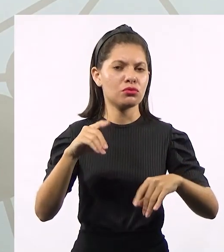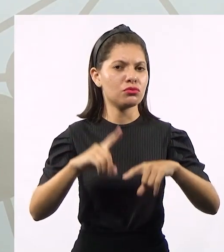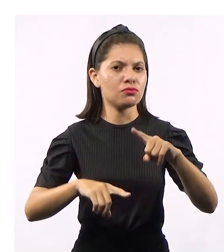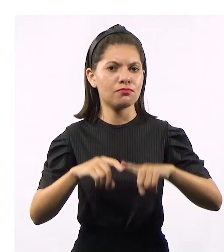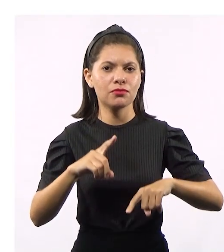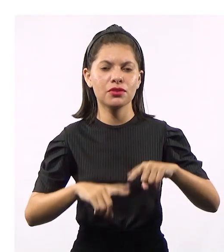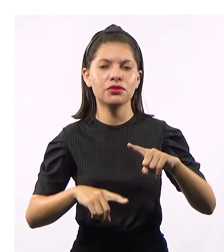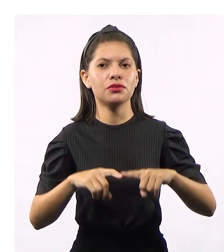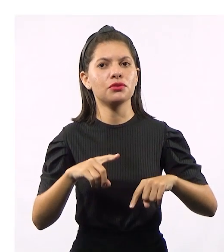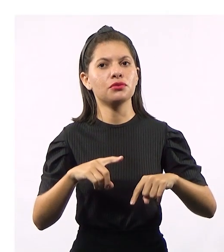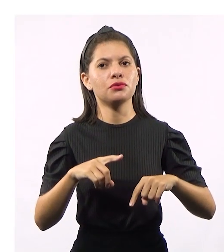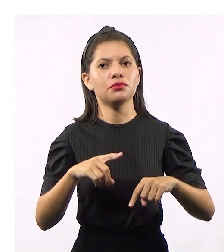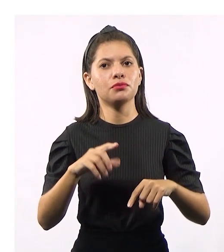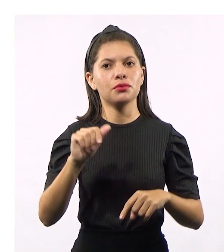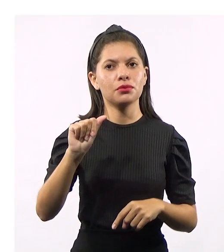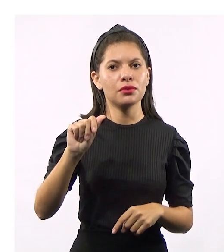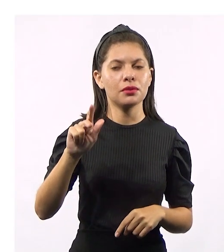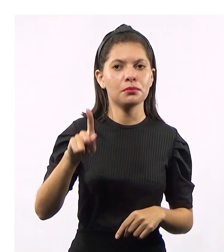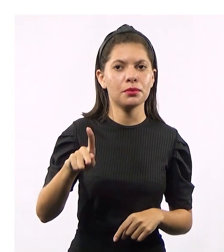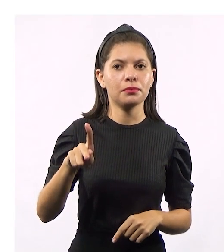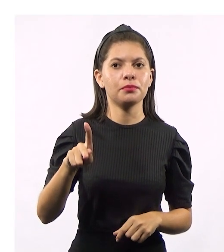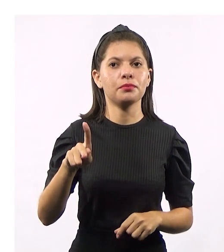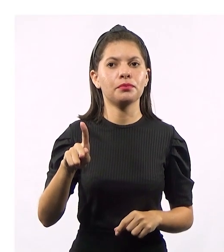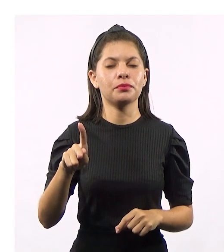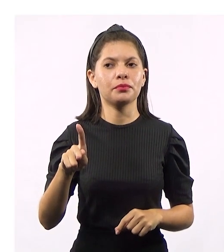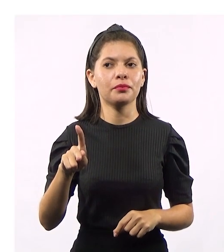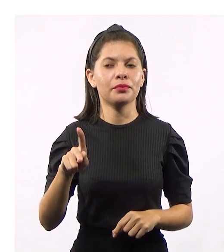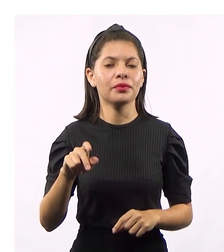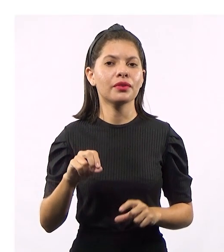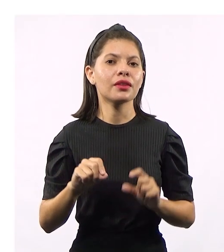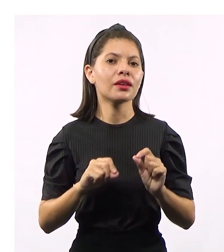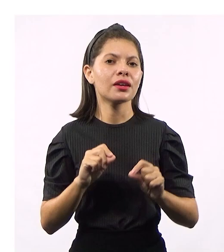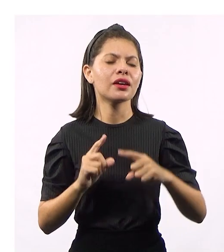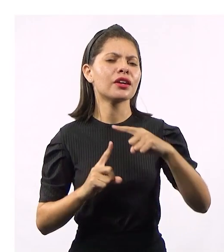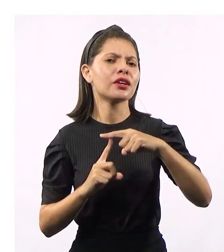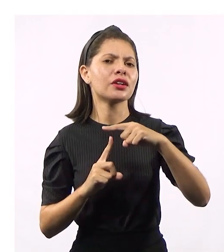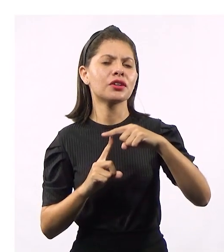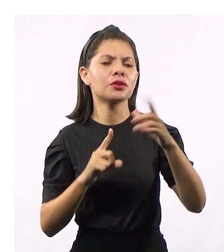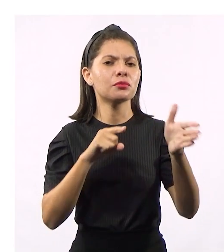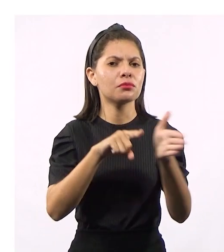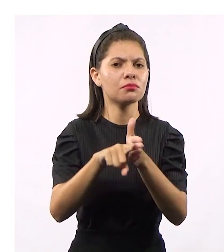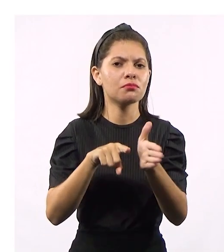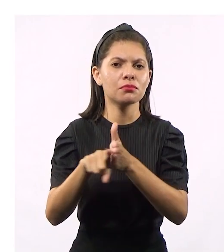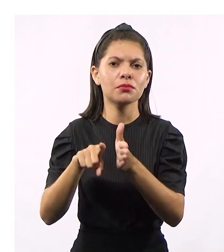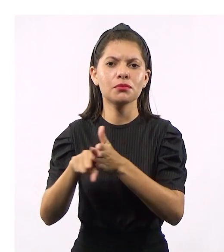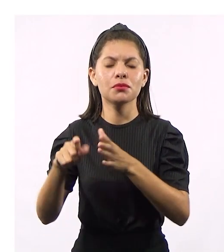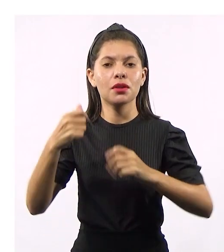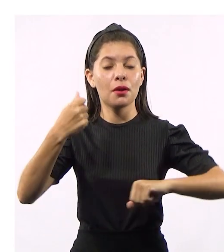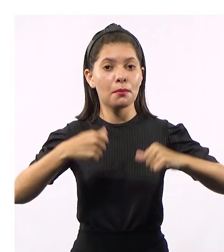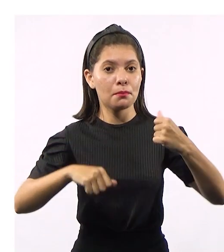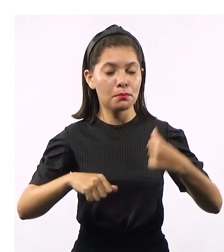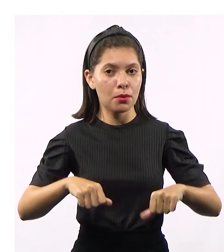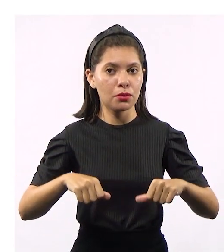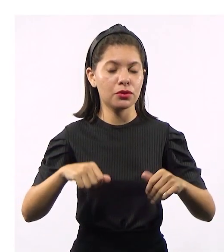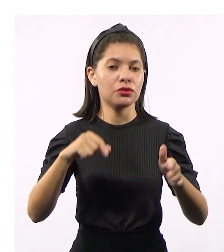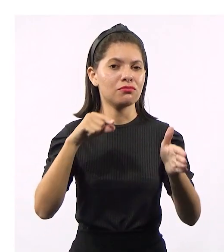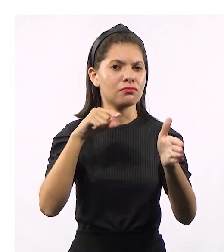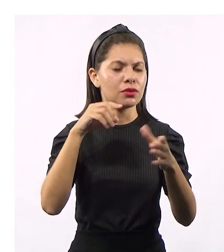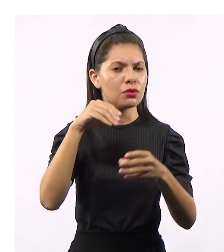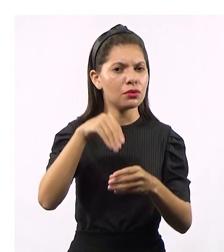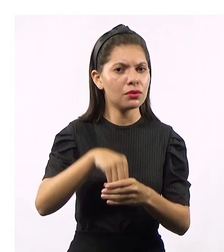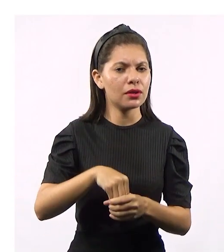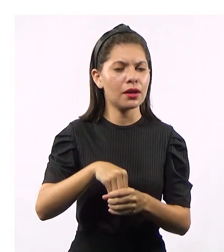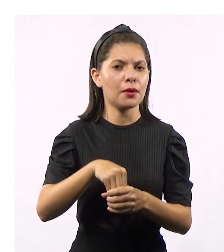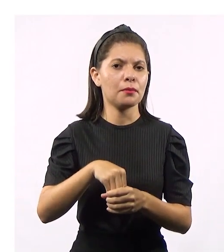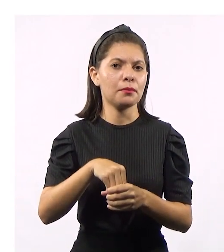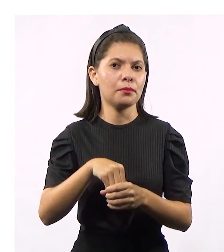Suite. Professor. Então, que tipo de pergunta a gente pode inserir utilizando o Google Forms? Eu posso ter respostas curtas,